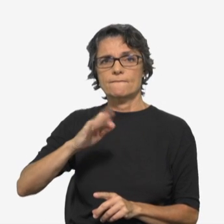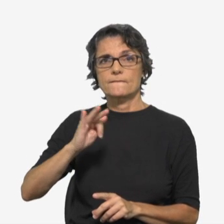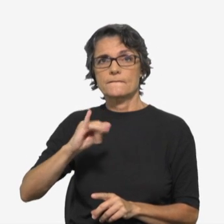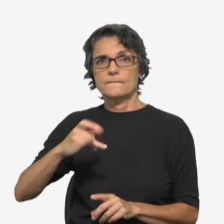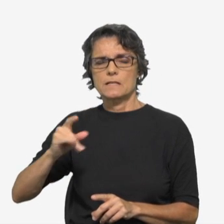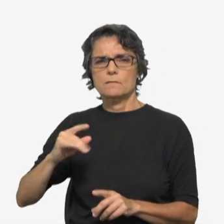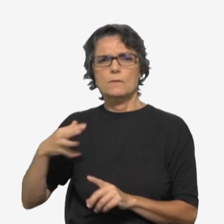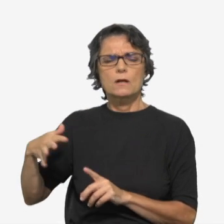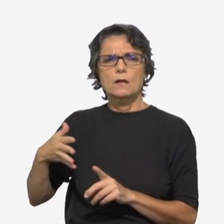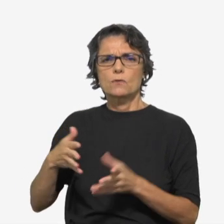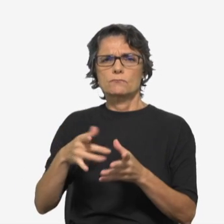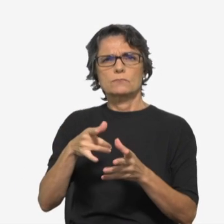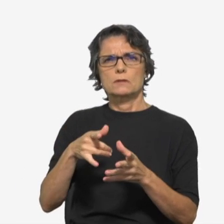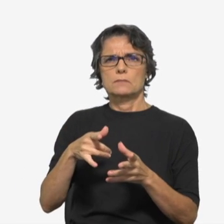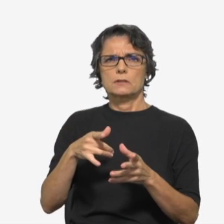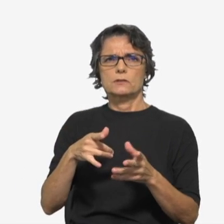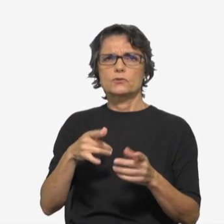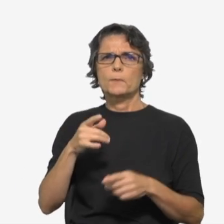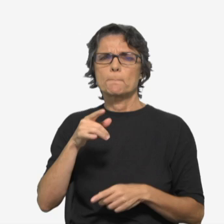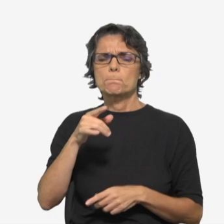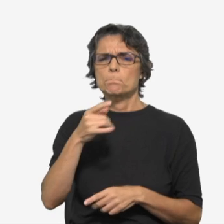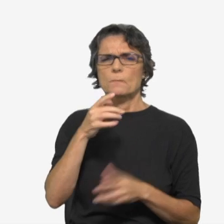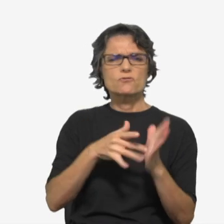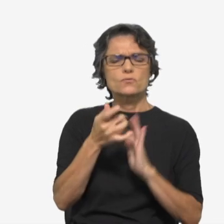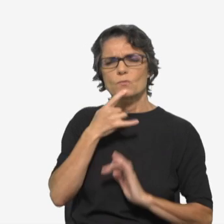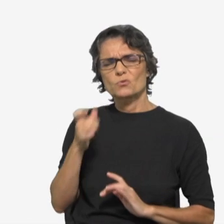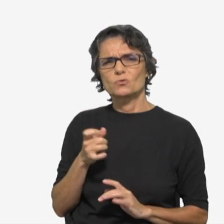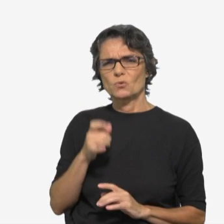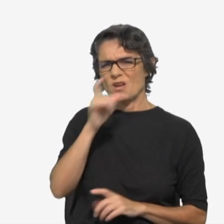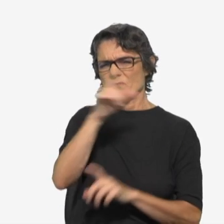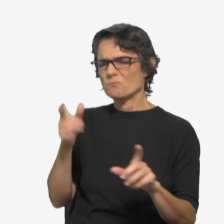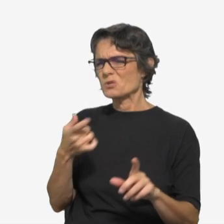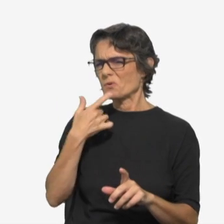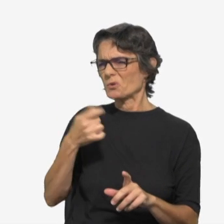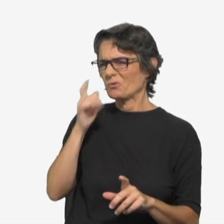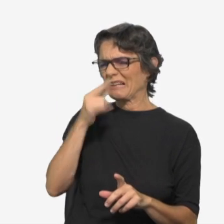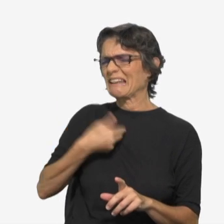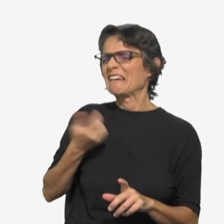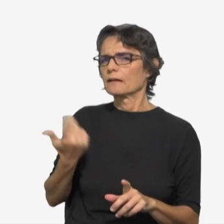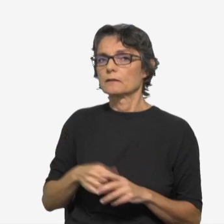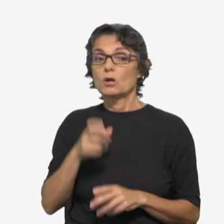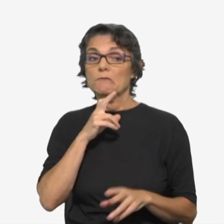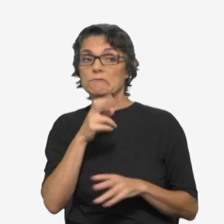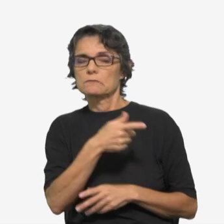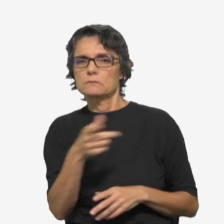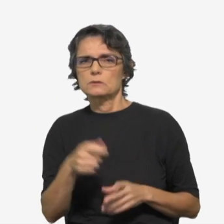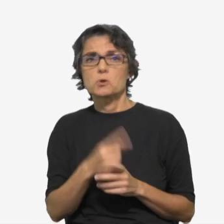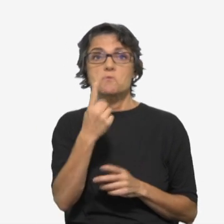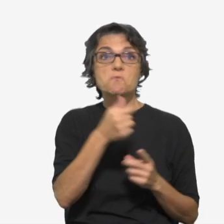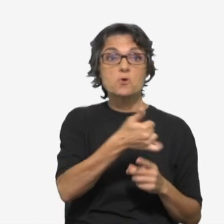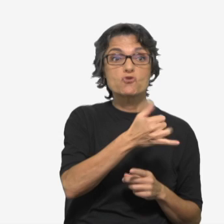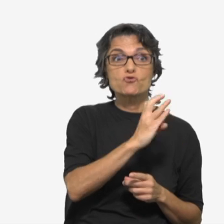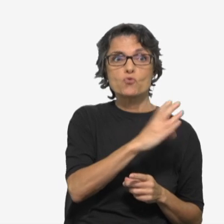fez-lhes esta pergunta: Quem dizem os homens que eu sou? Eles responderam: Uns dizem João